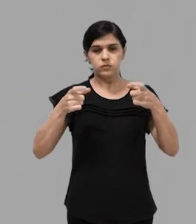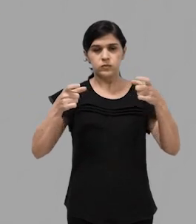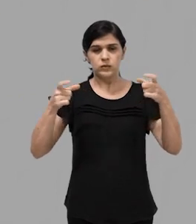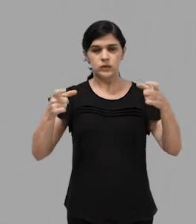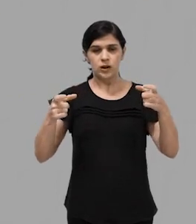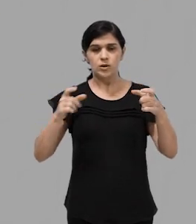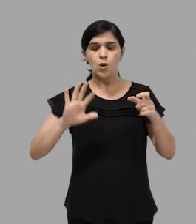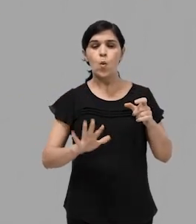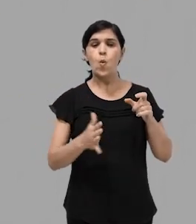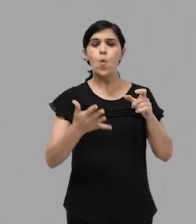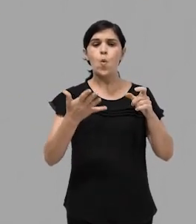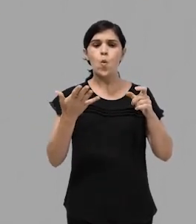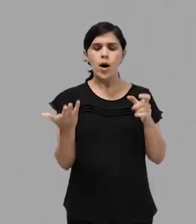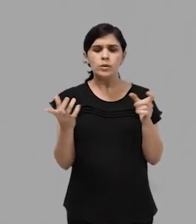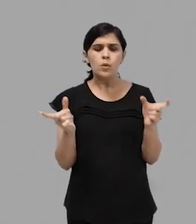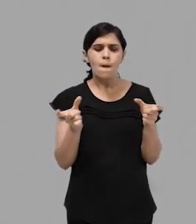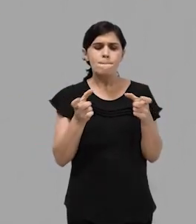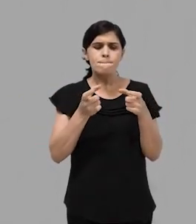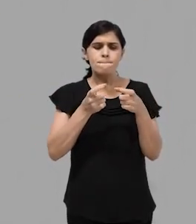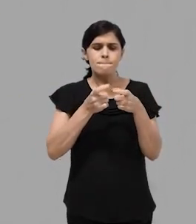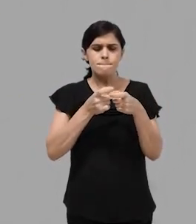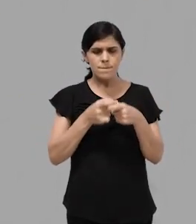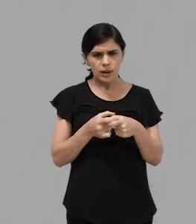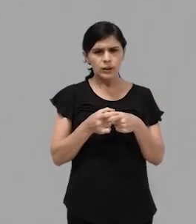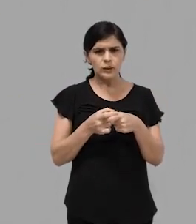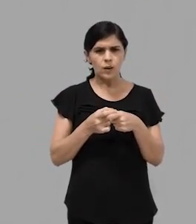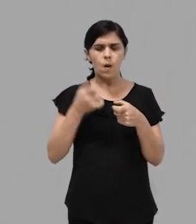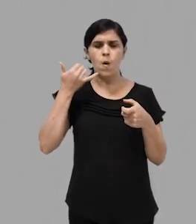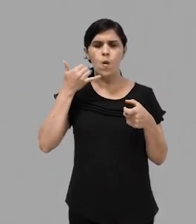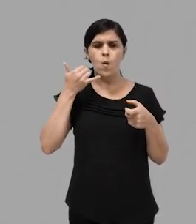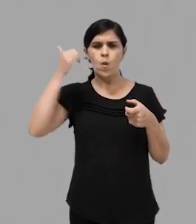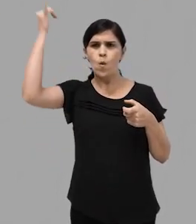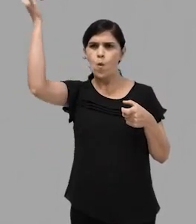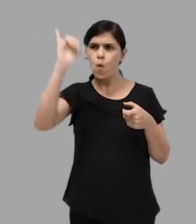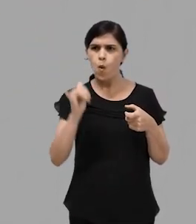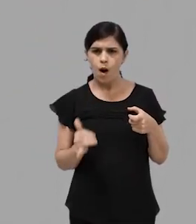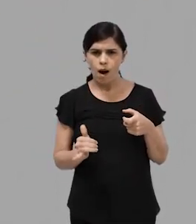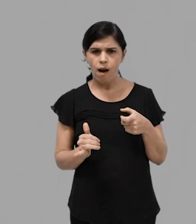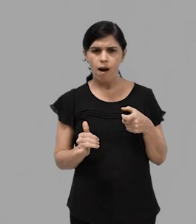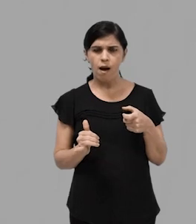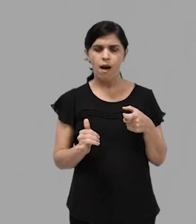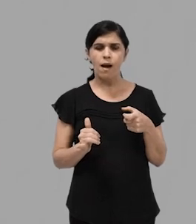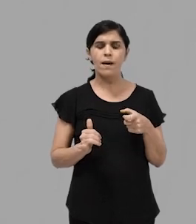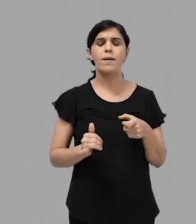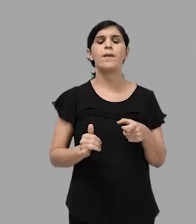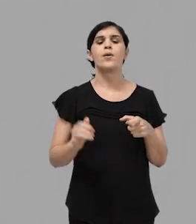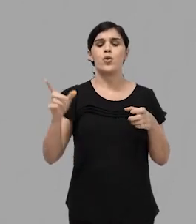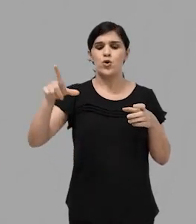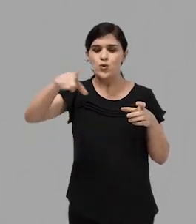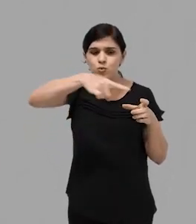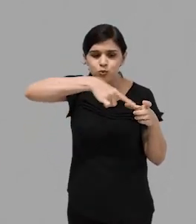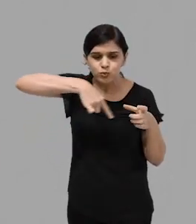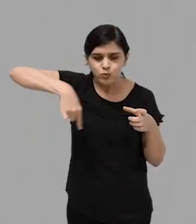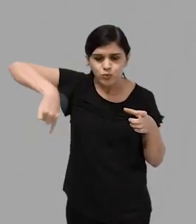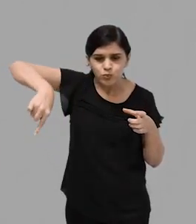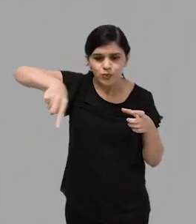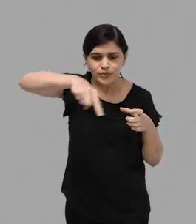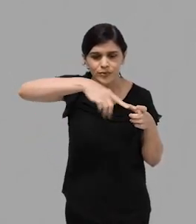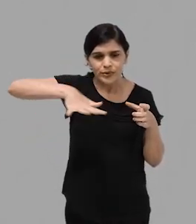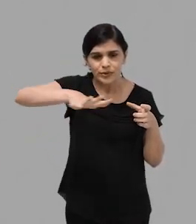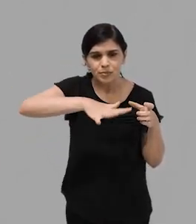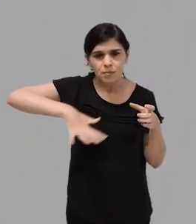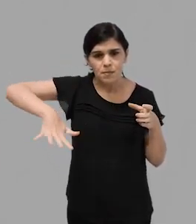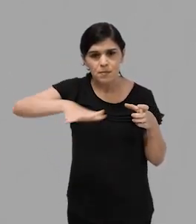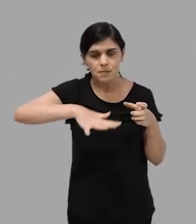raio, maior será a afinidade eletrônica, a eletroafinidade. E, no